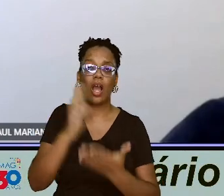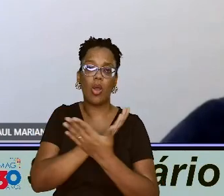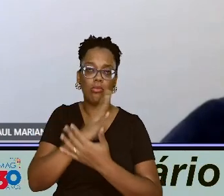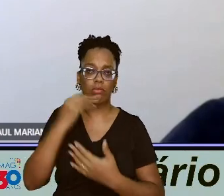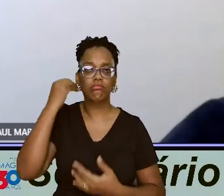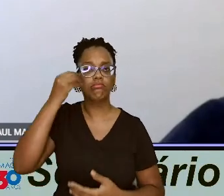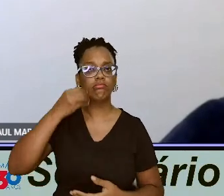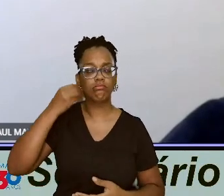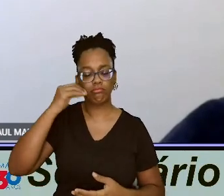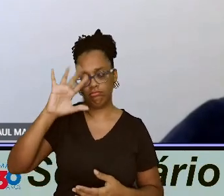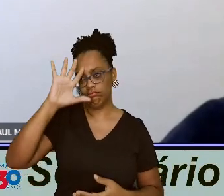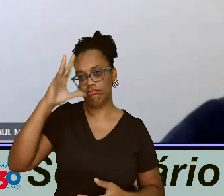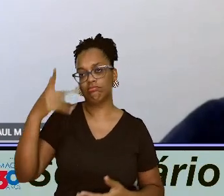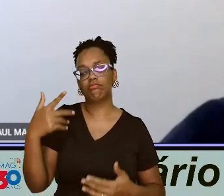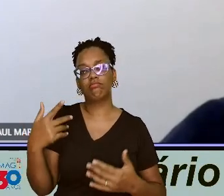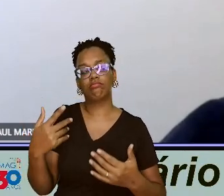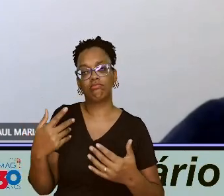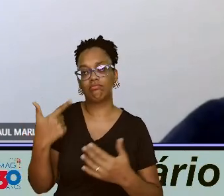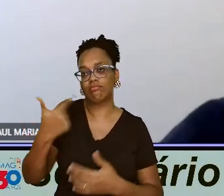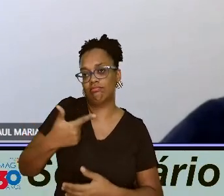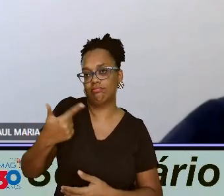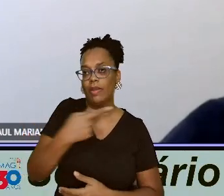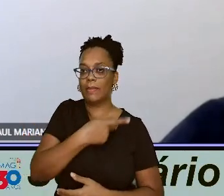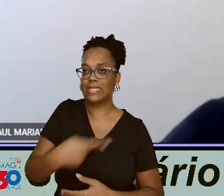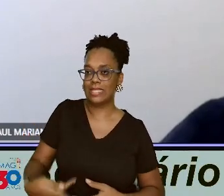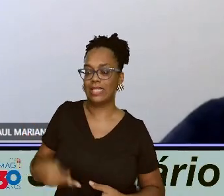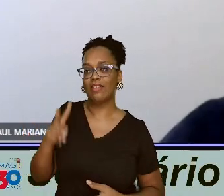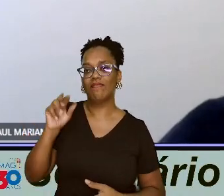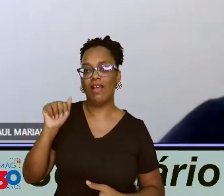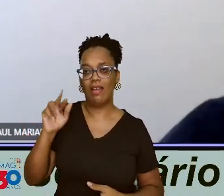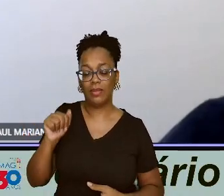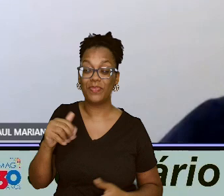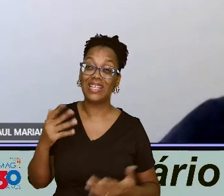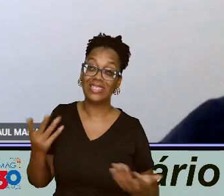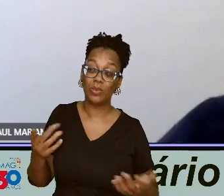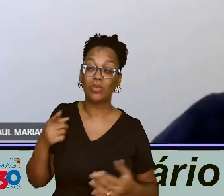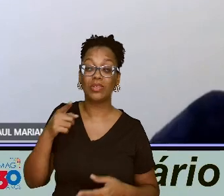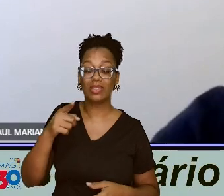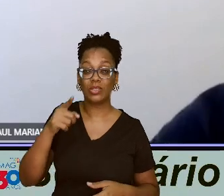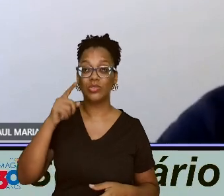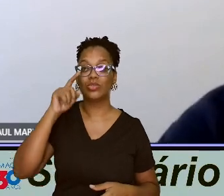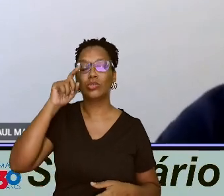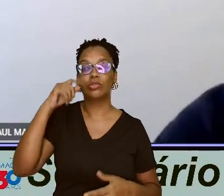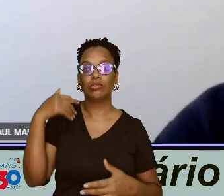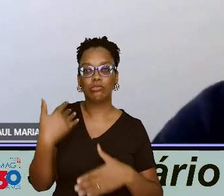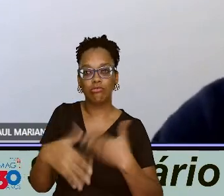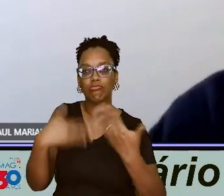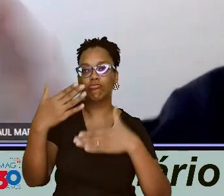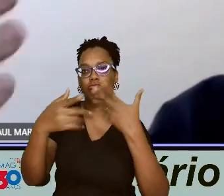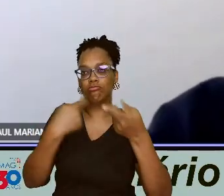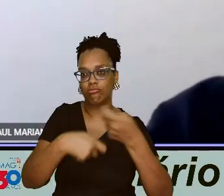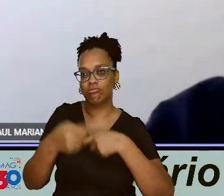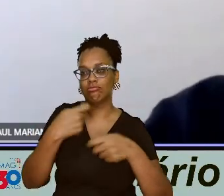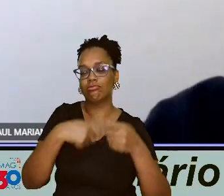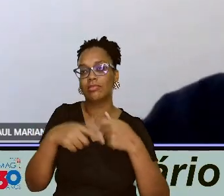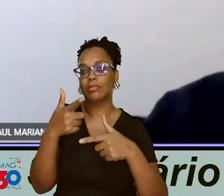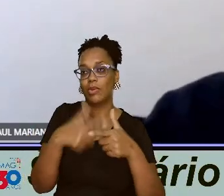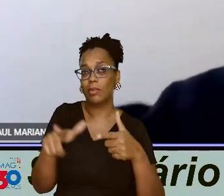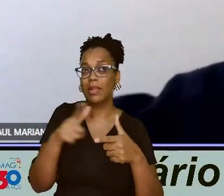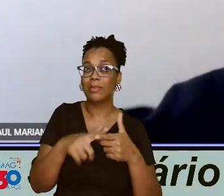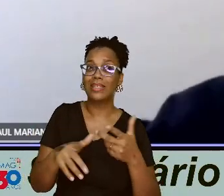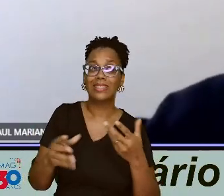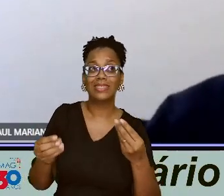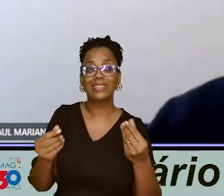para a seleção de minutos, na vice-presidência, nas varas. Então, isso vem para gerir esse problema que gerou